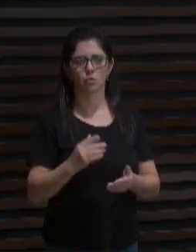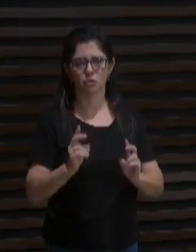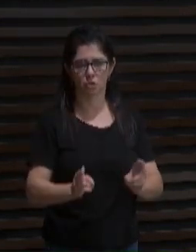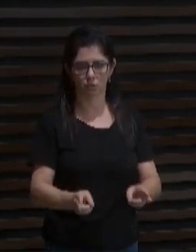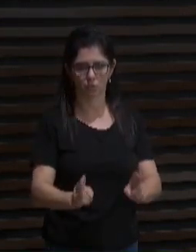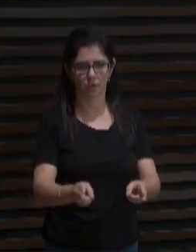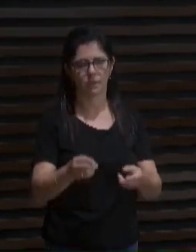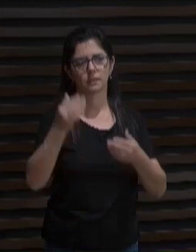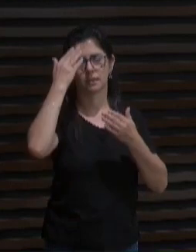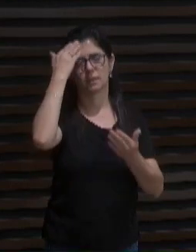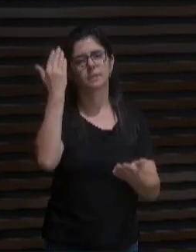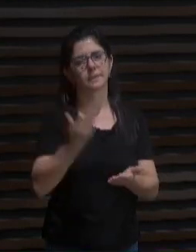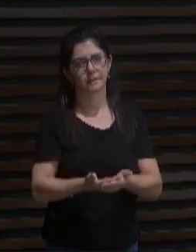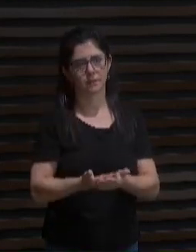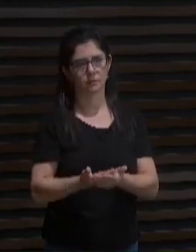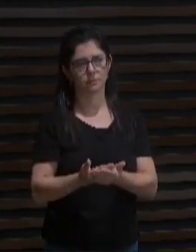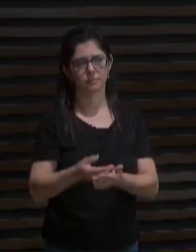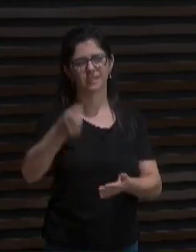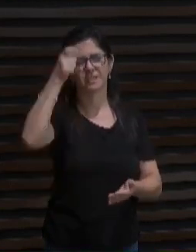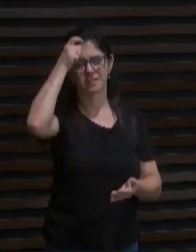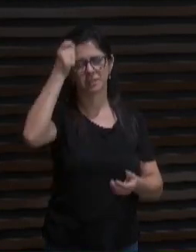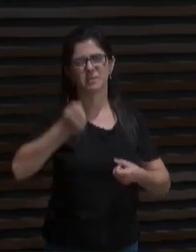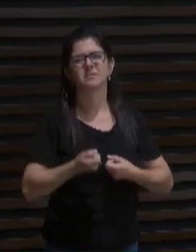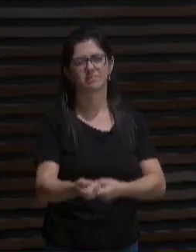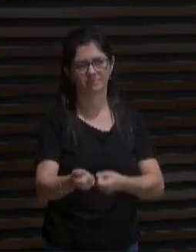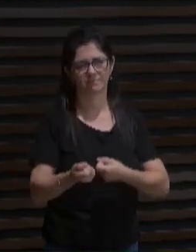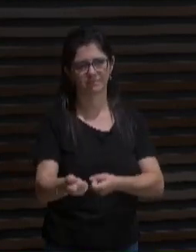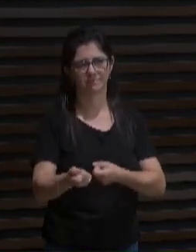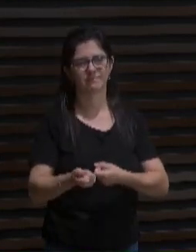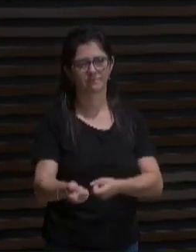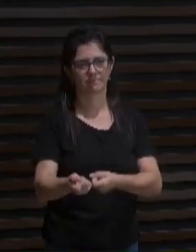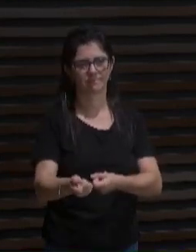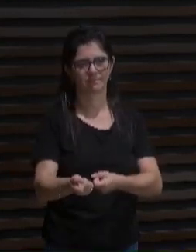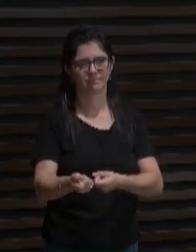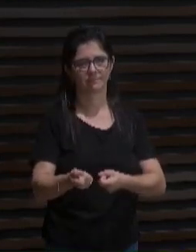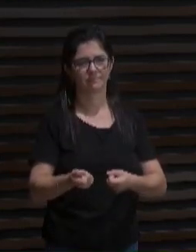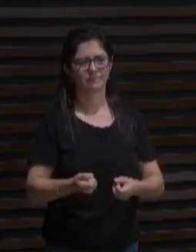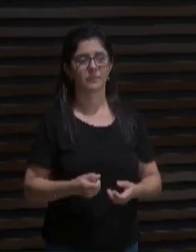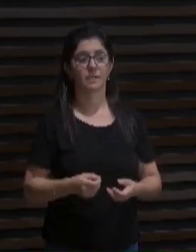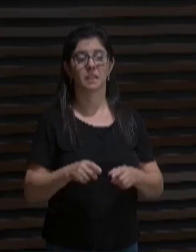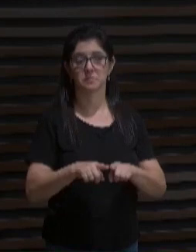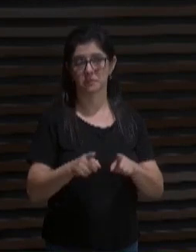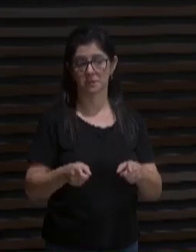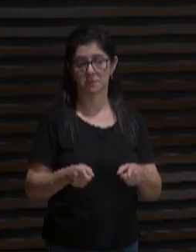vir e vai falar, não, esse negócio não funciona. Mas você vai ficar com quem? Com o que a palavra está dizendo? Com o que Deus